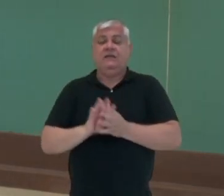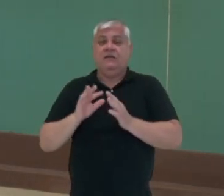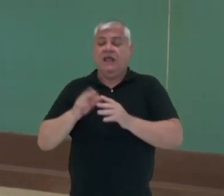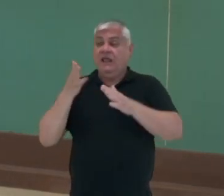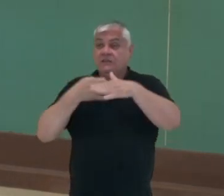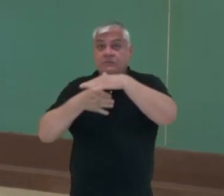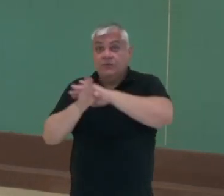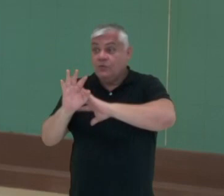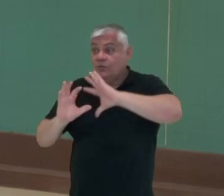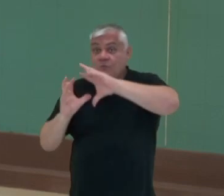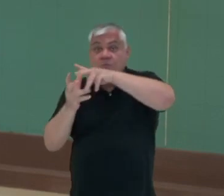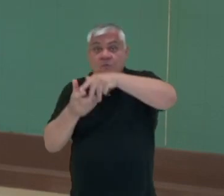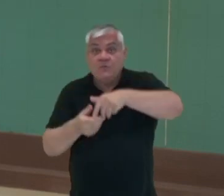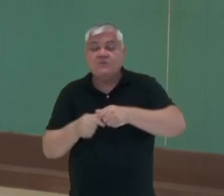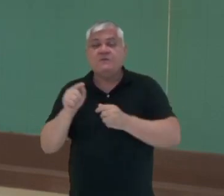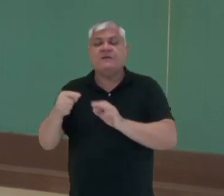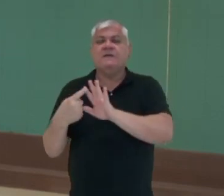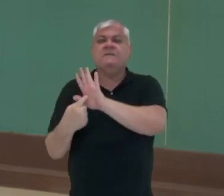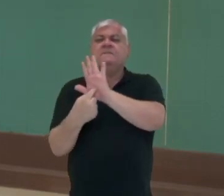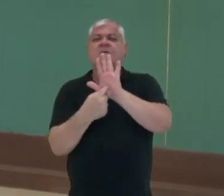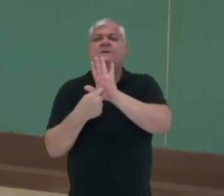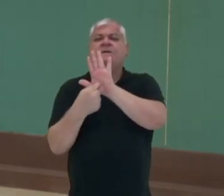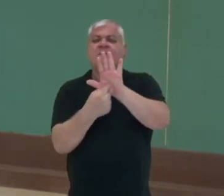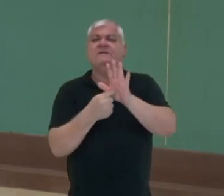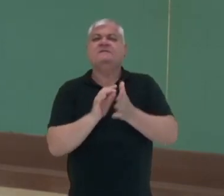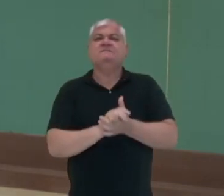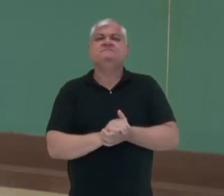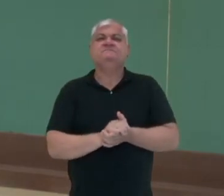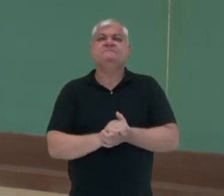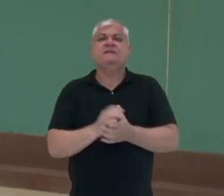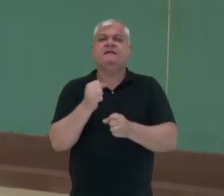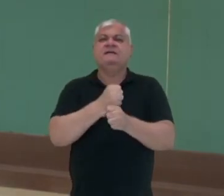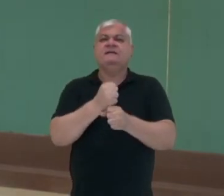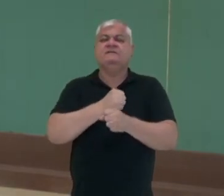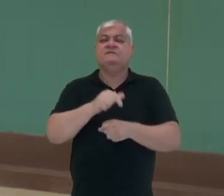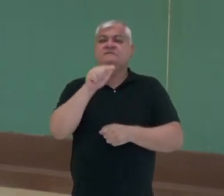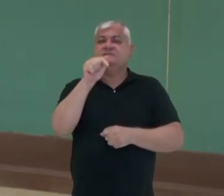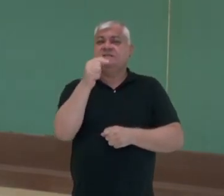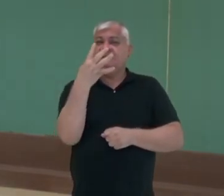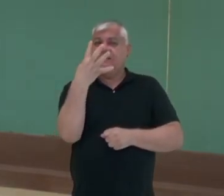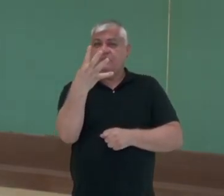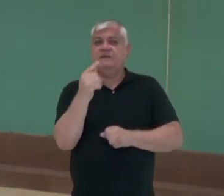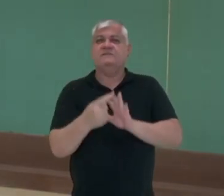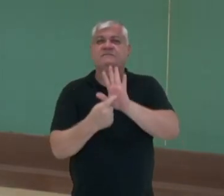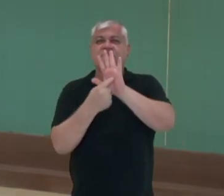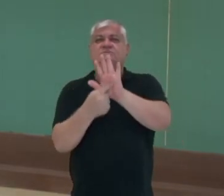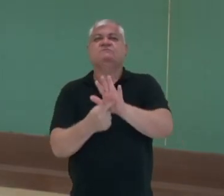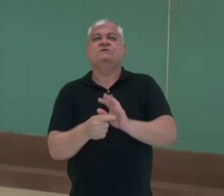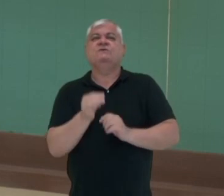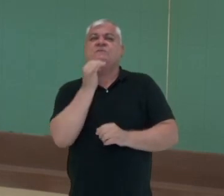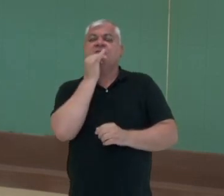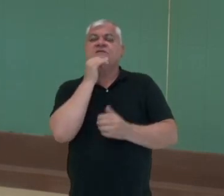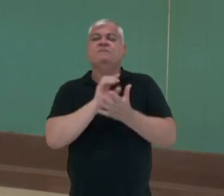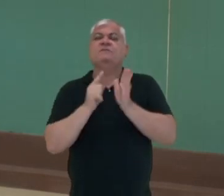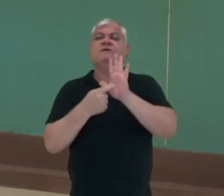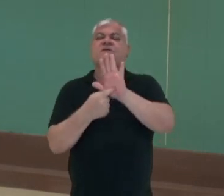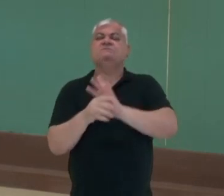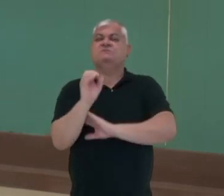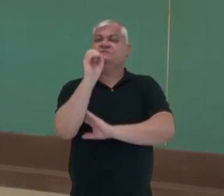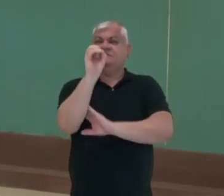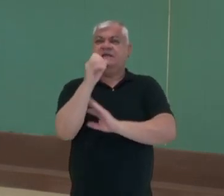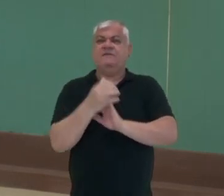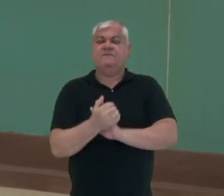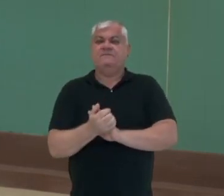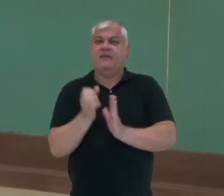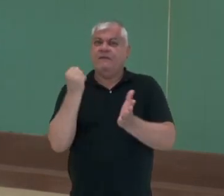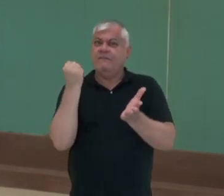nesse mundo, ela começou a fazer suas apresentações. Em 74 ela fez uma apresentação chamada Ritmo Zero. Essa apresentação ela foi muito